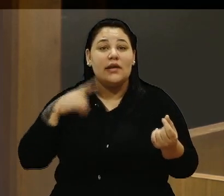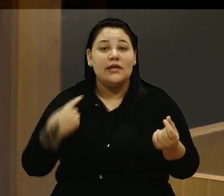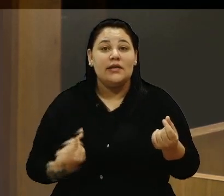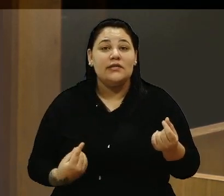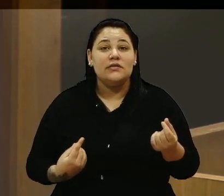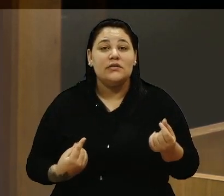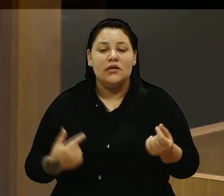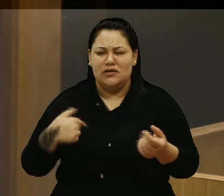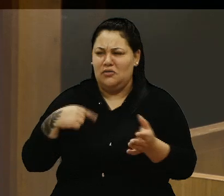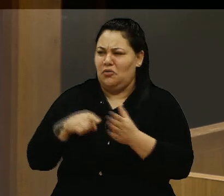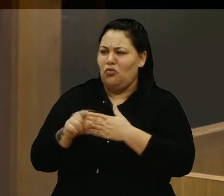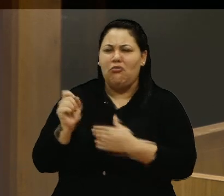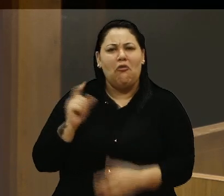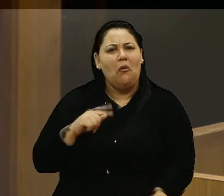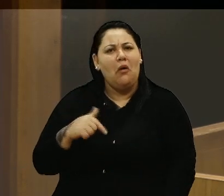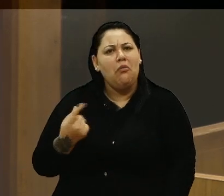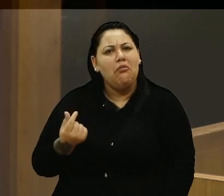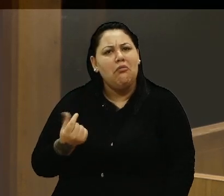que emenda da Denise?